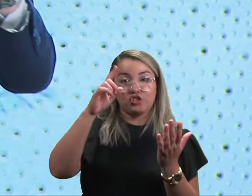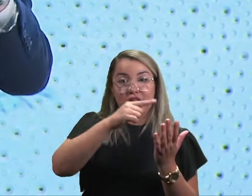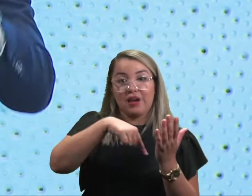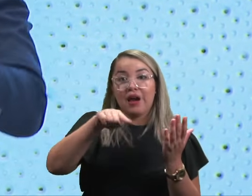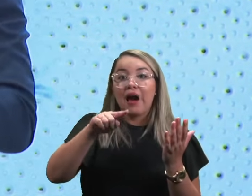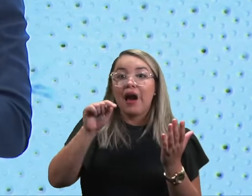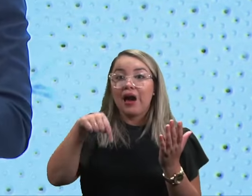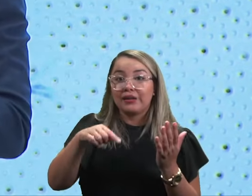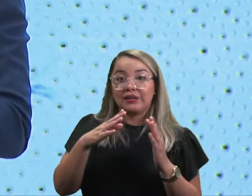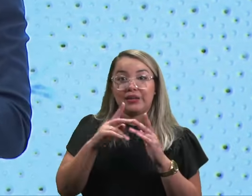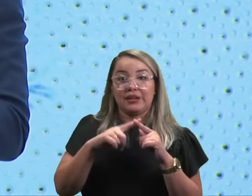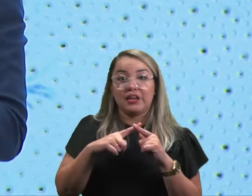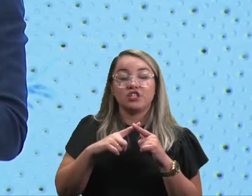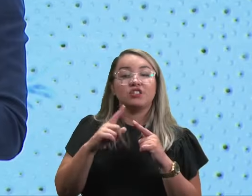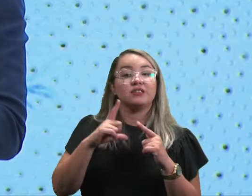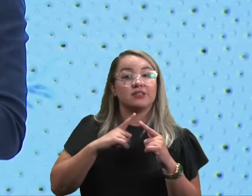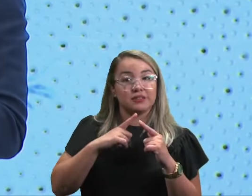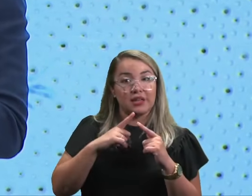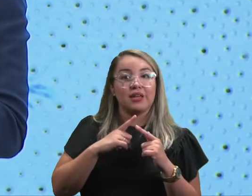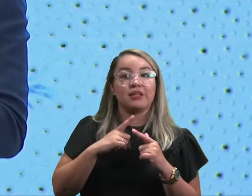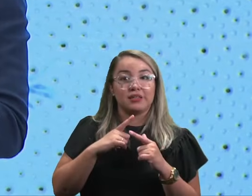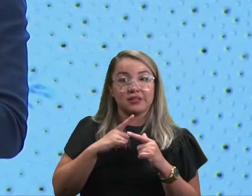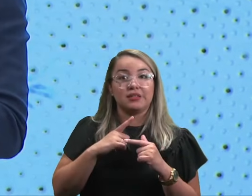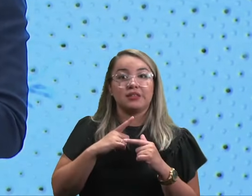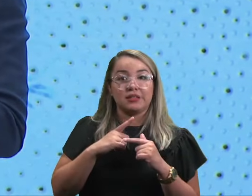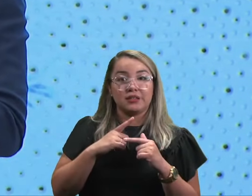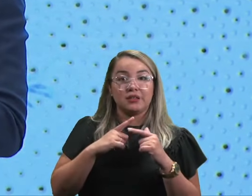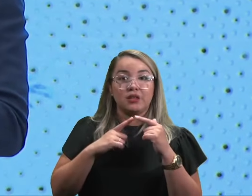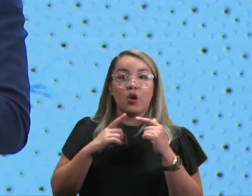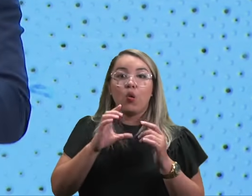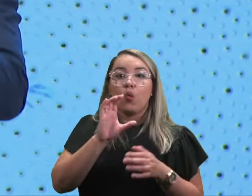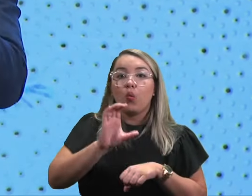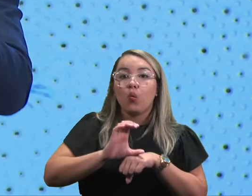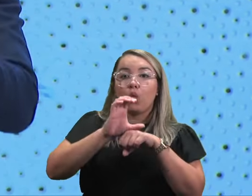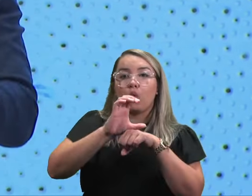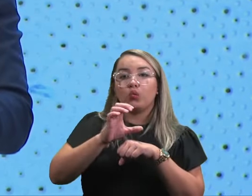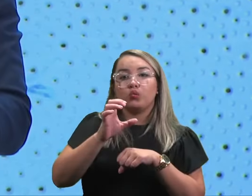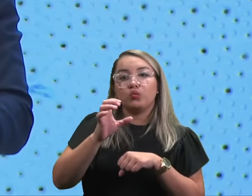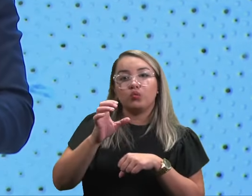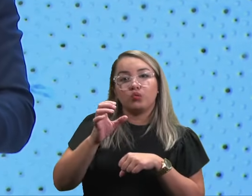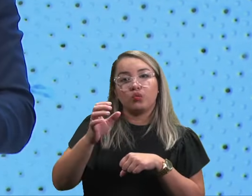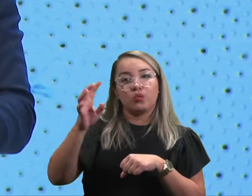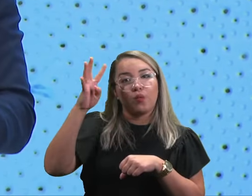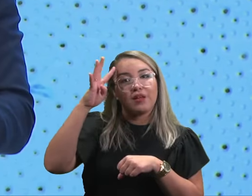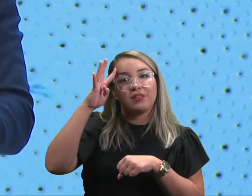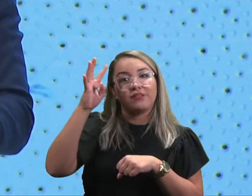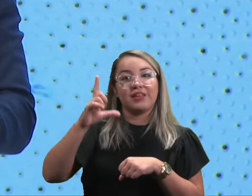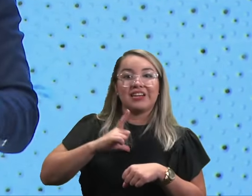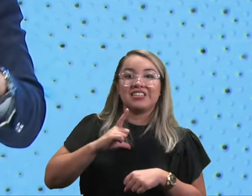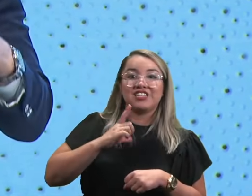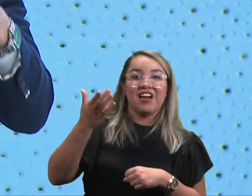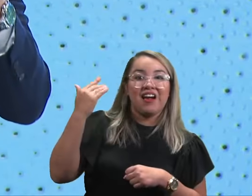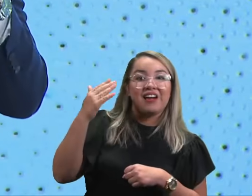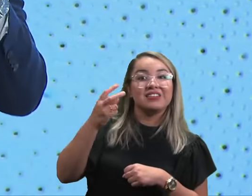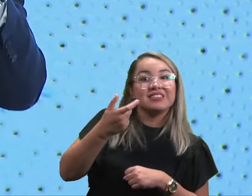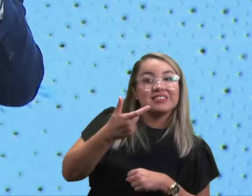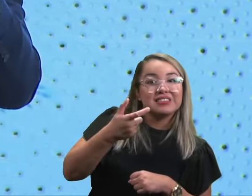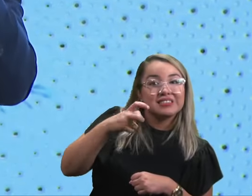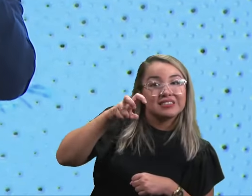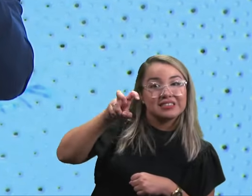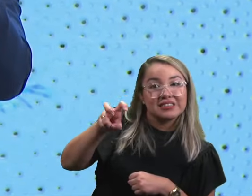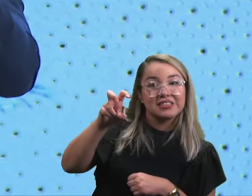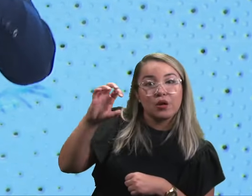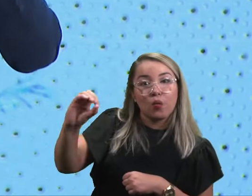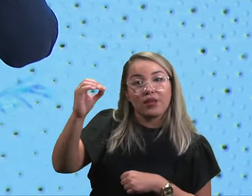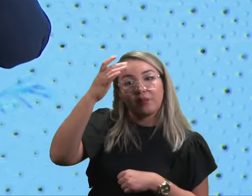quase 200 pessoas, amém? Nossos cultos de quarto tinha 50 pessoas, hoje tem quase 200, e Deus tem dado mais e